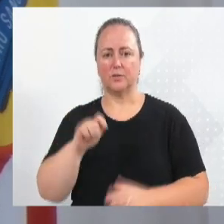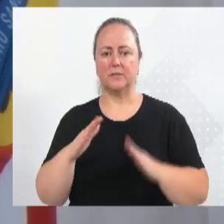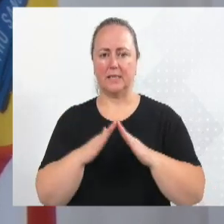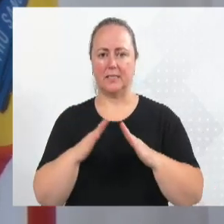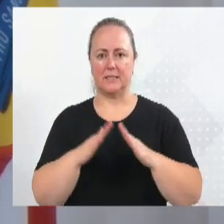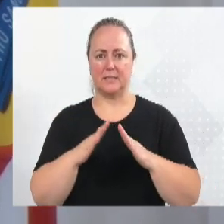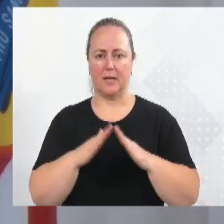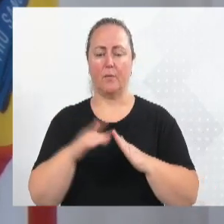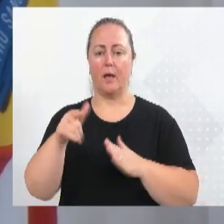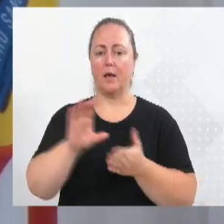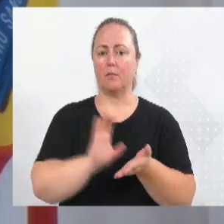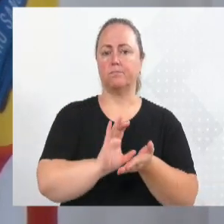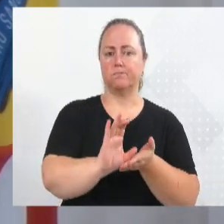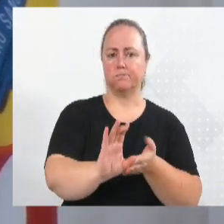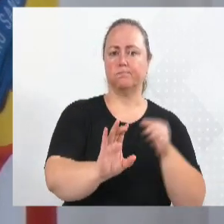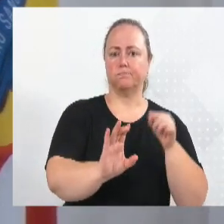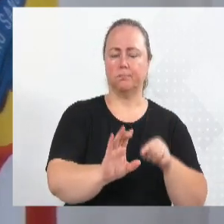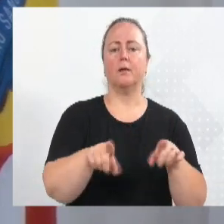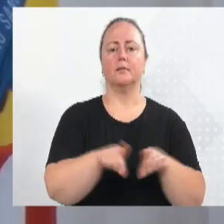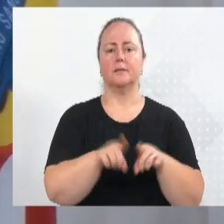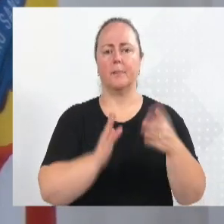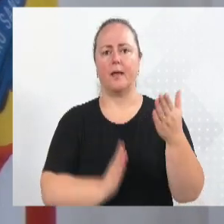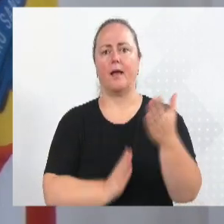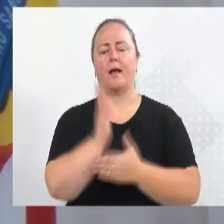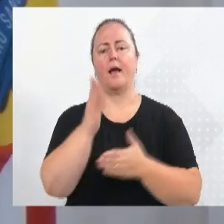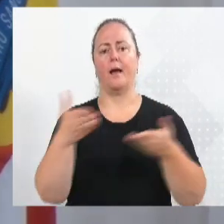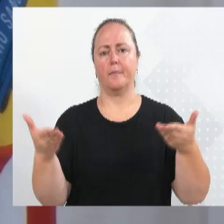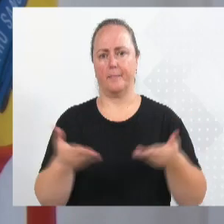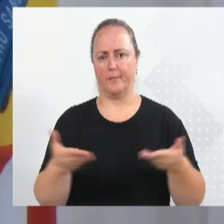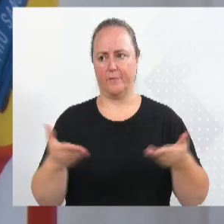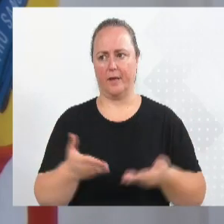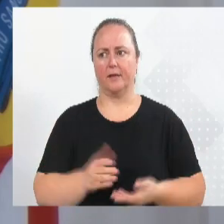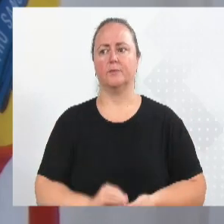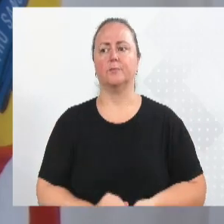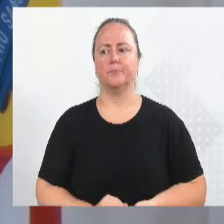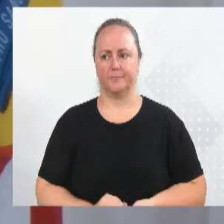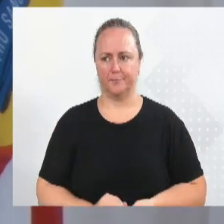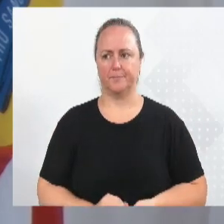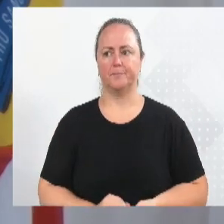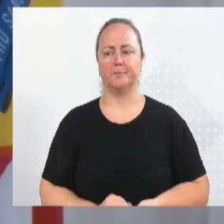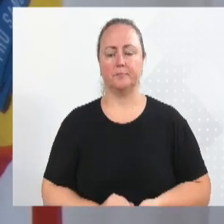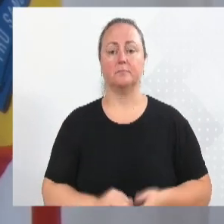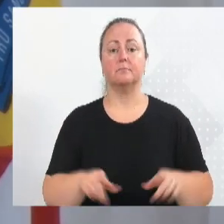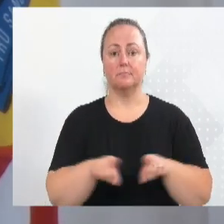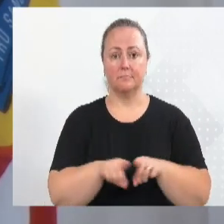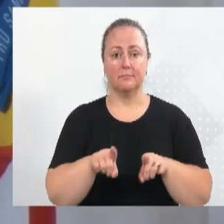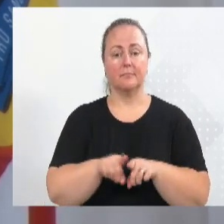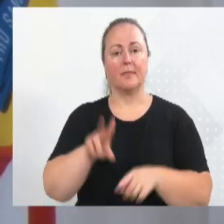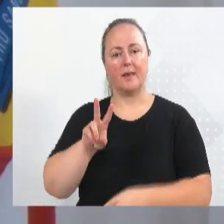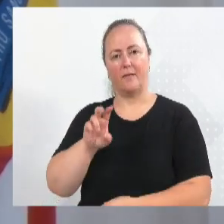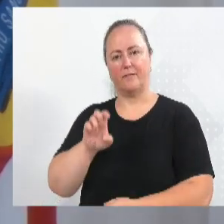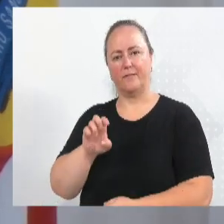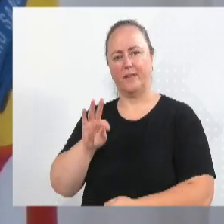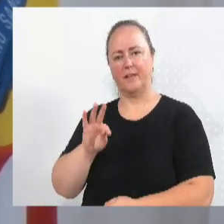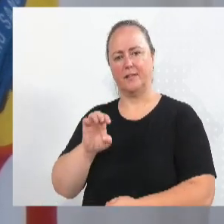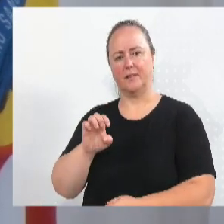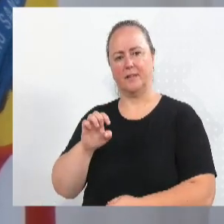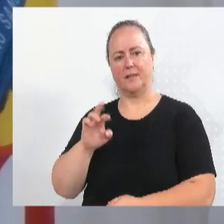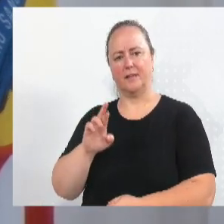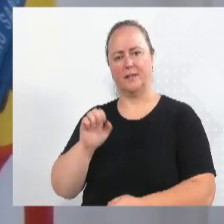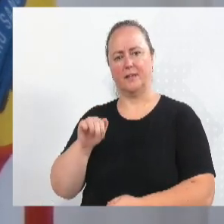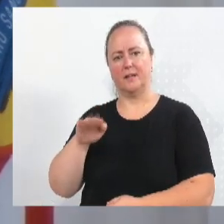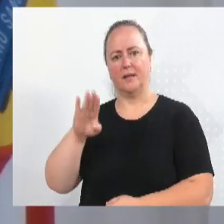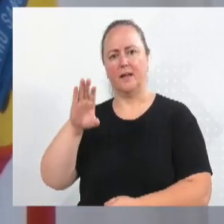passando uma verba que também foi aprovada hoje. E também os veteranos do 23BI,